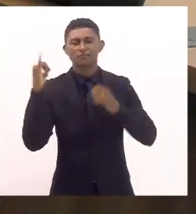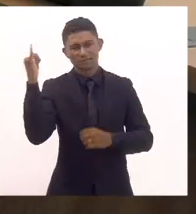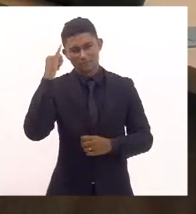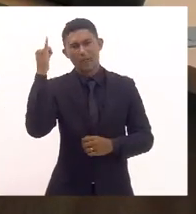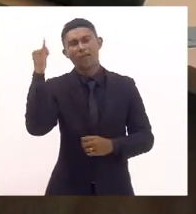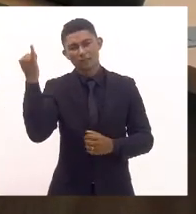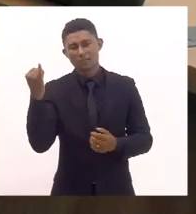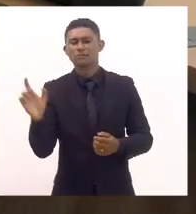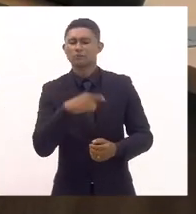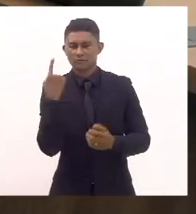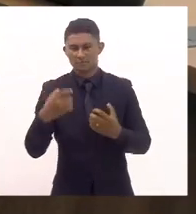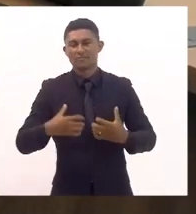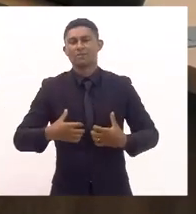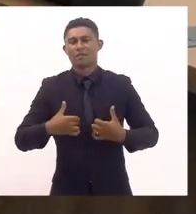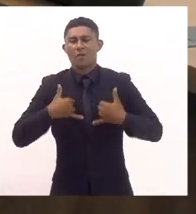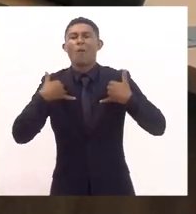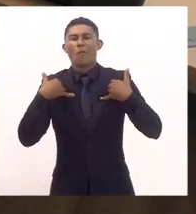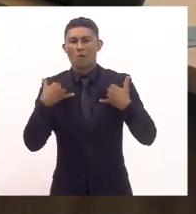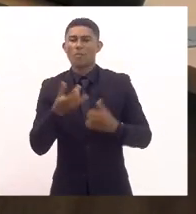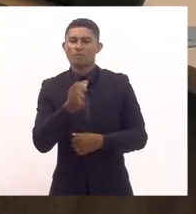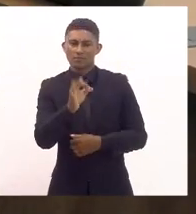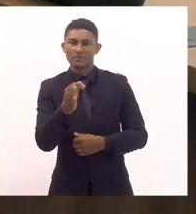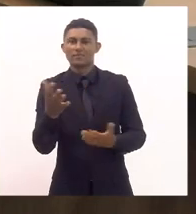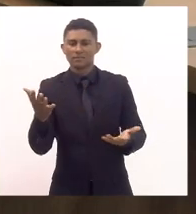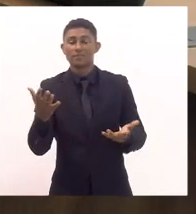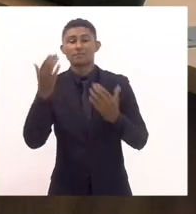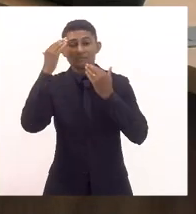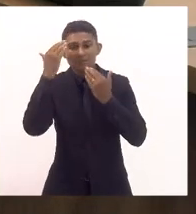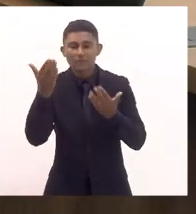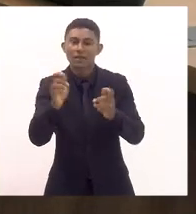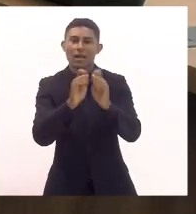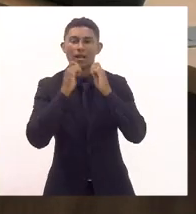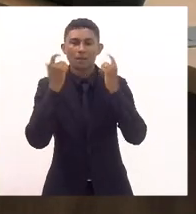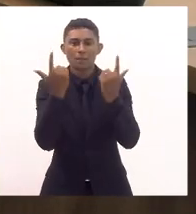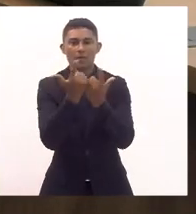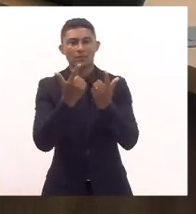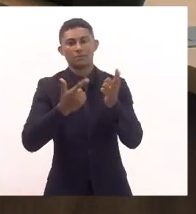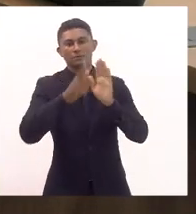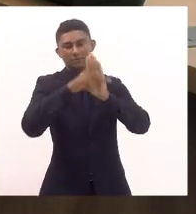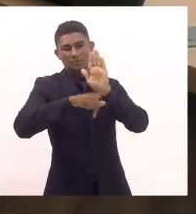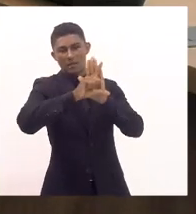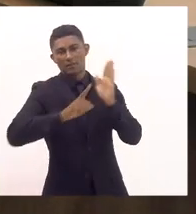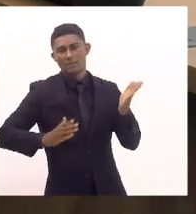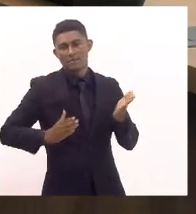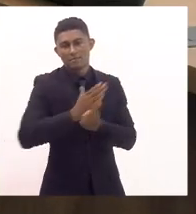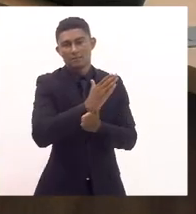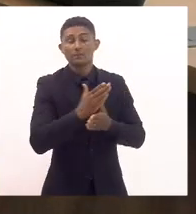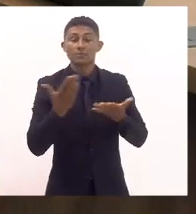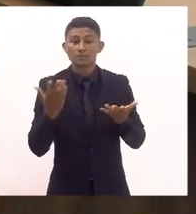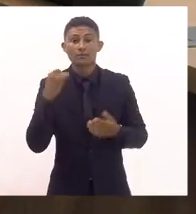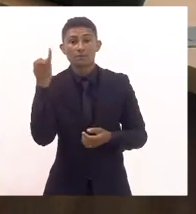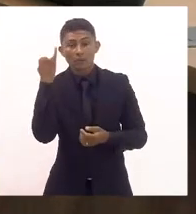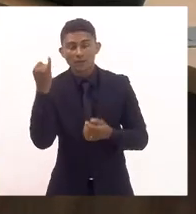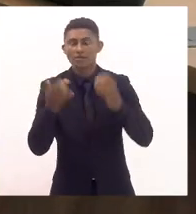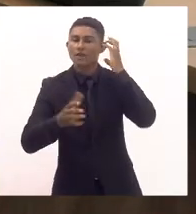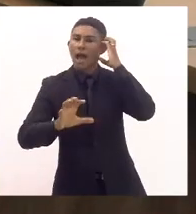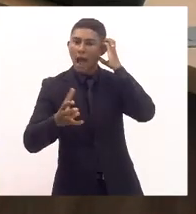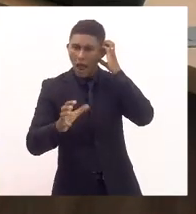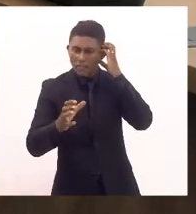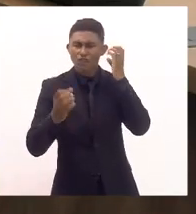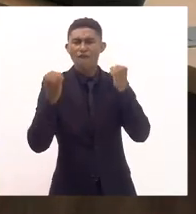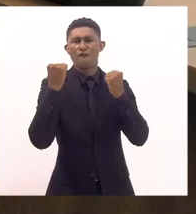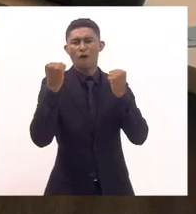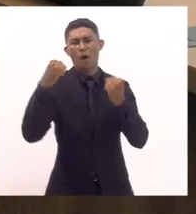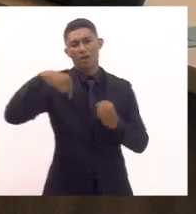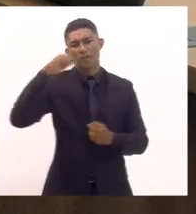Nacional é um orgulho para nós o tanto agradeço a assembleia poderá aprovar os projetos e vamos fortalecer a radiofonia brasileira